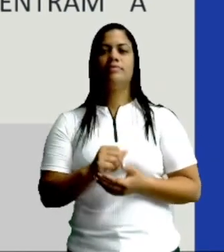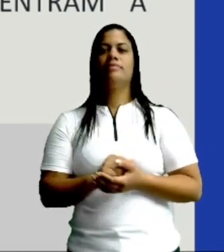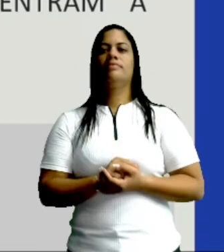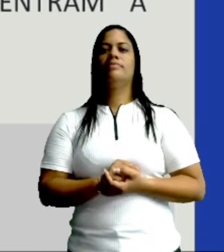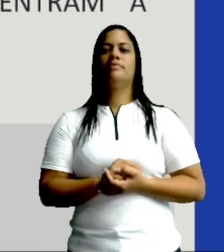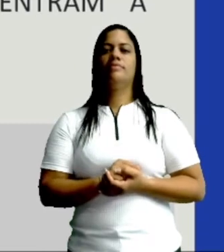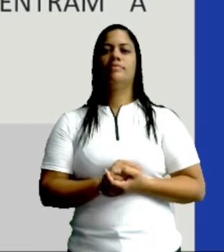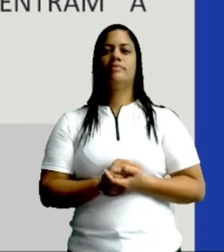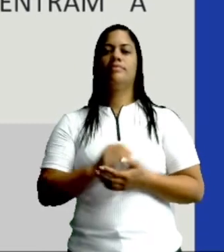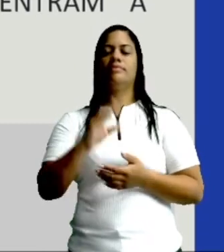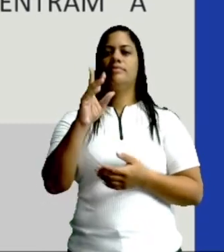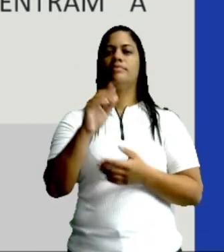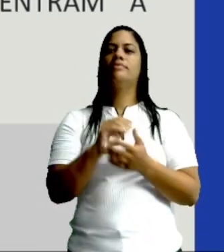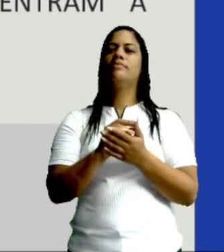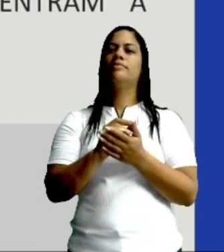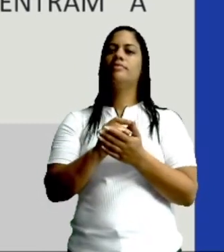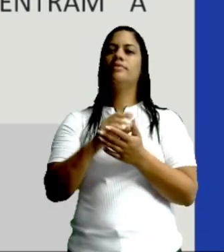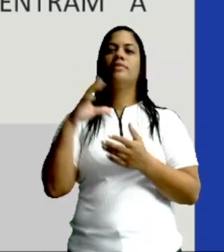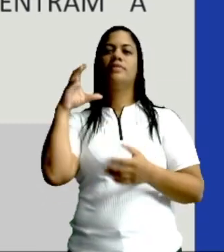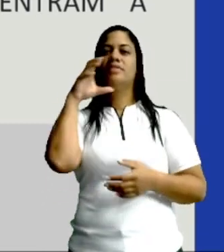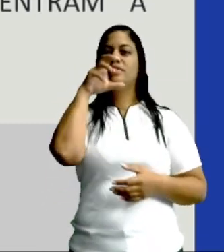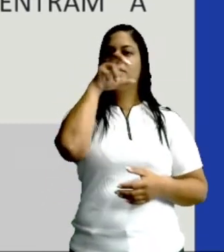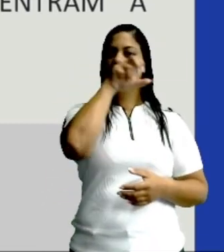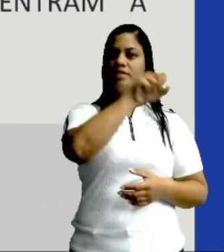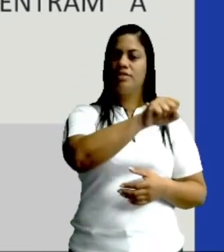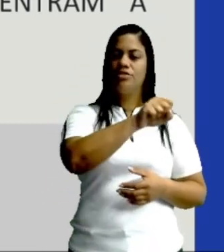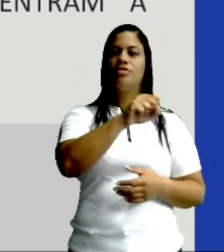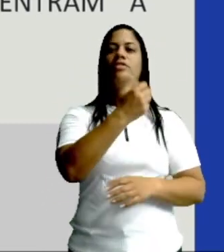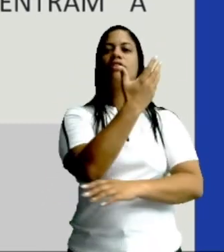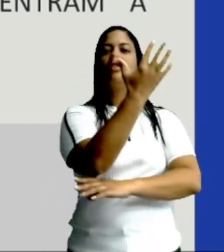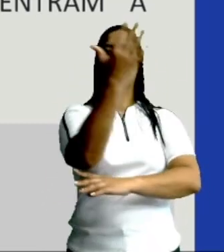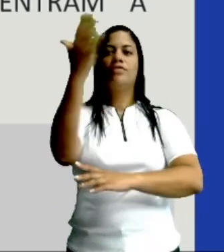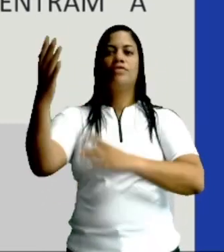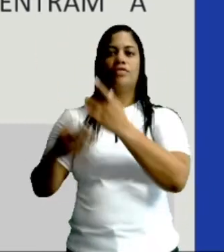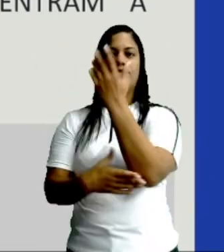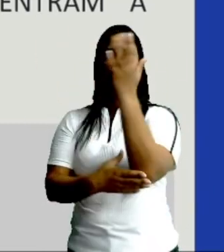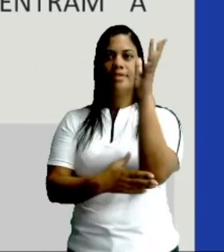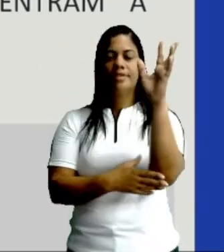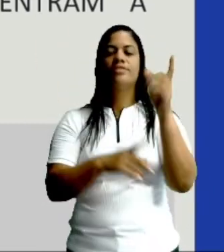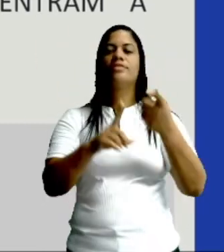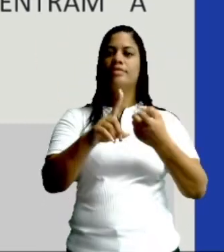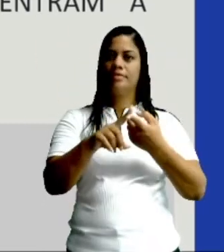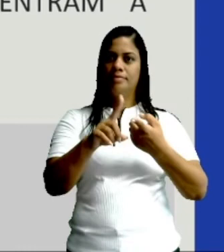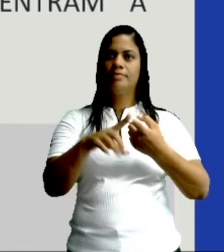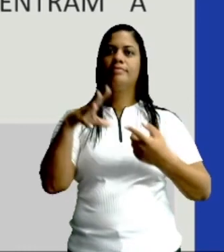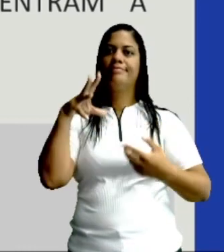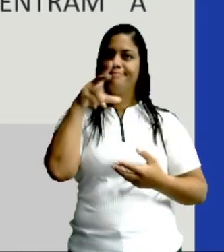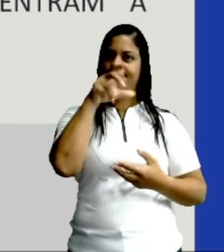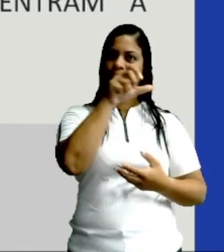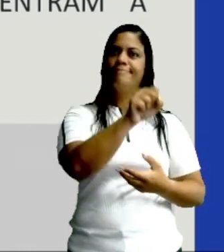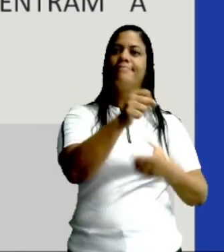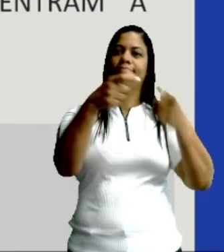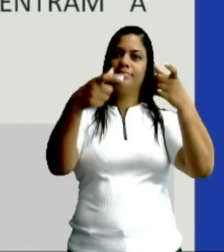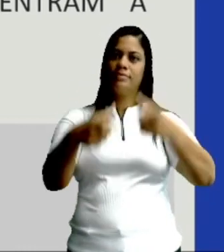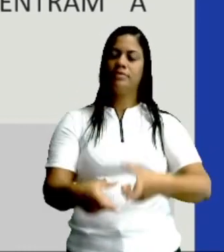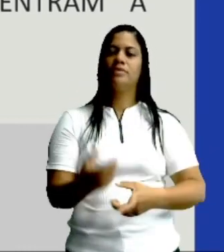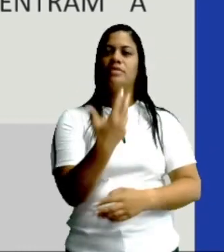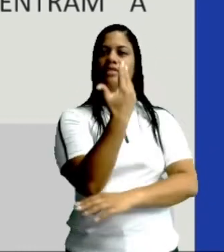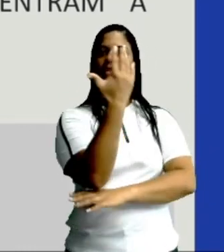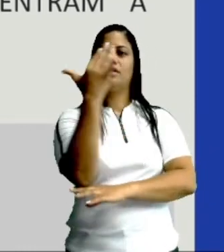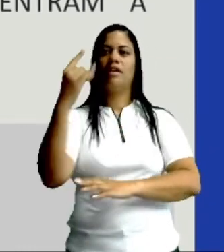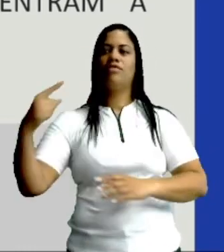gente, clima tropical, floresta tropical, como a gente tem na nossa floresta amazônica, né? Árvores de